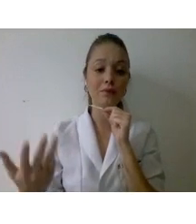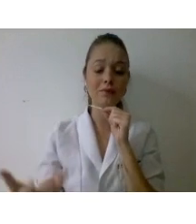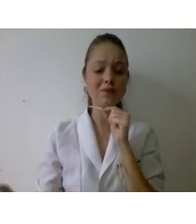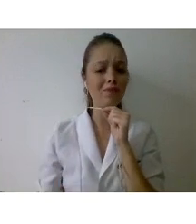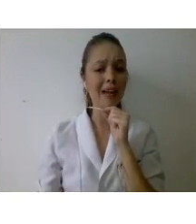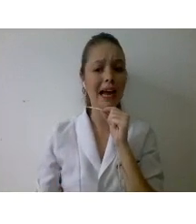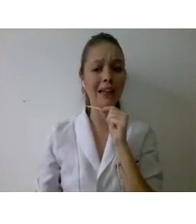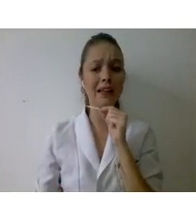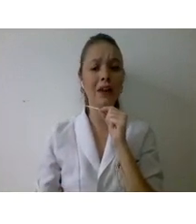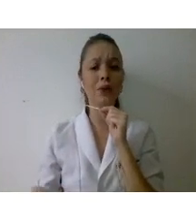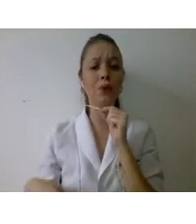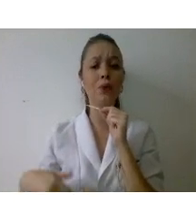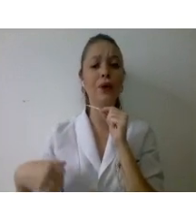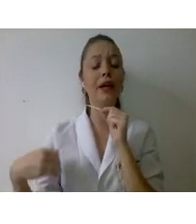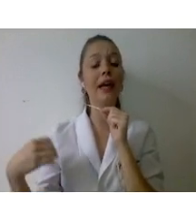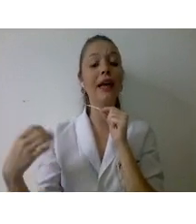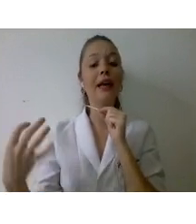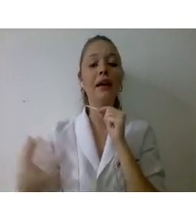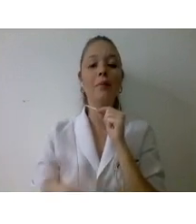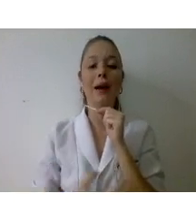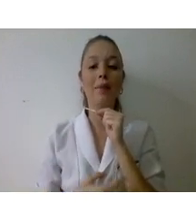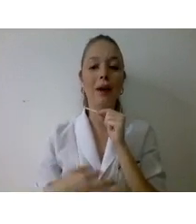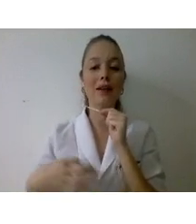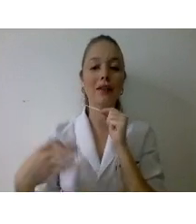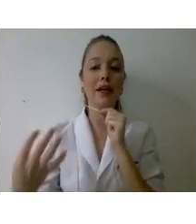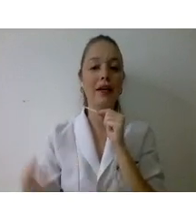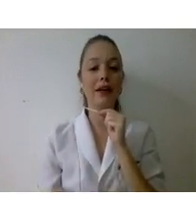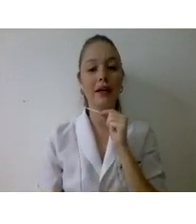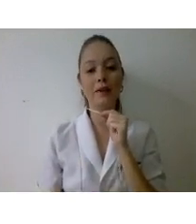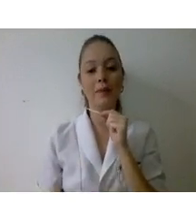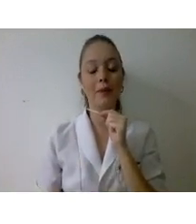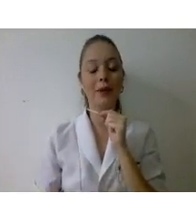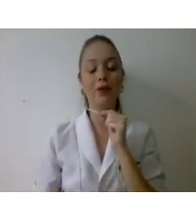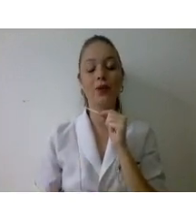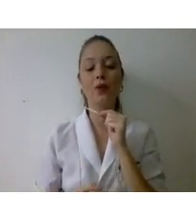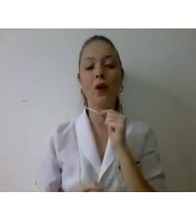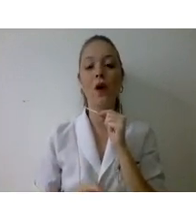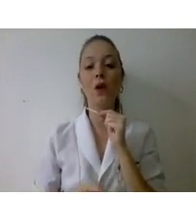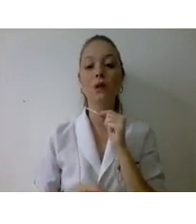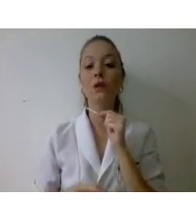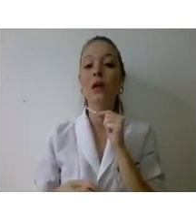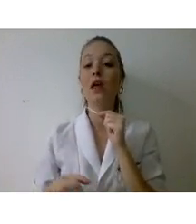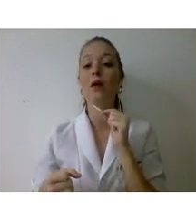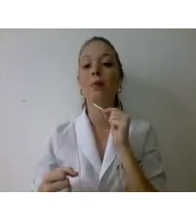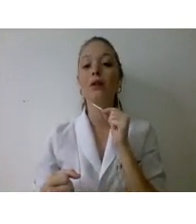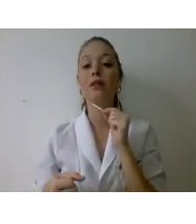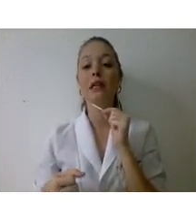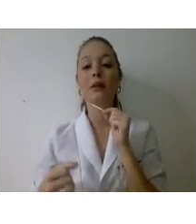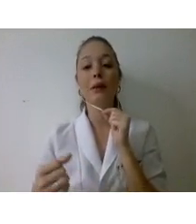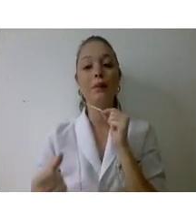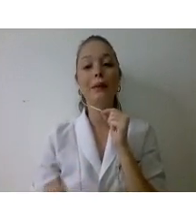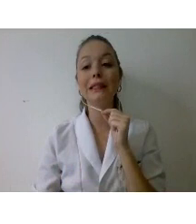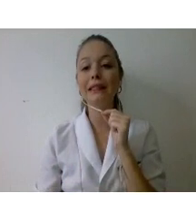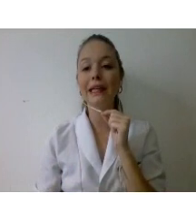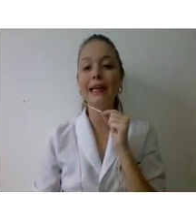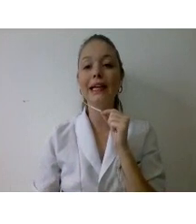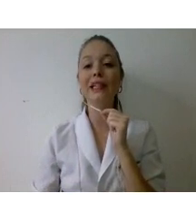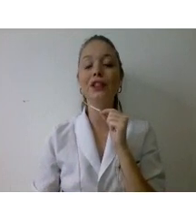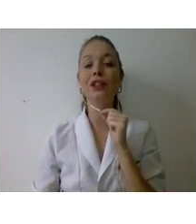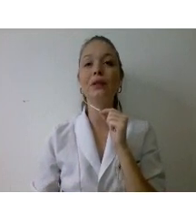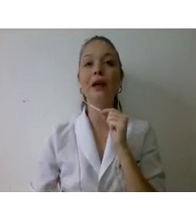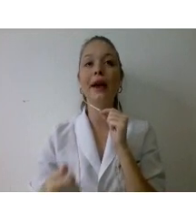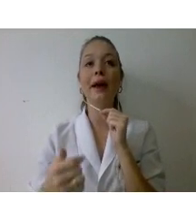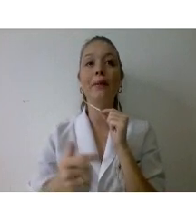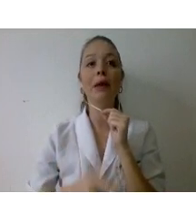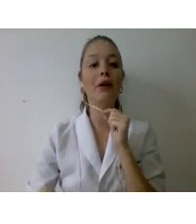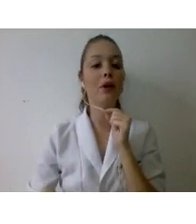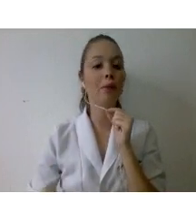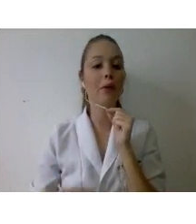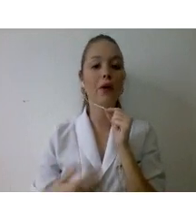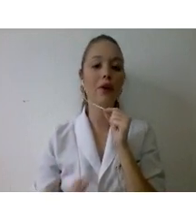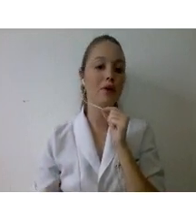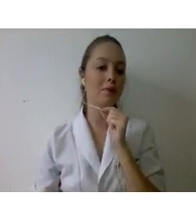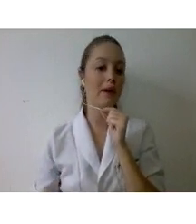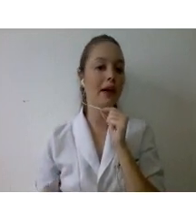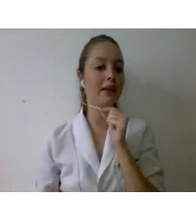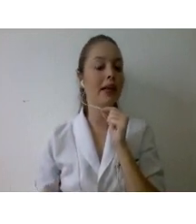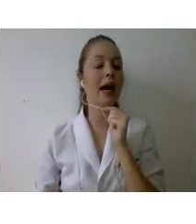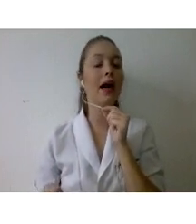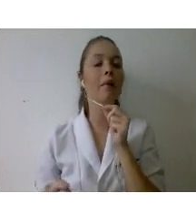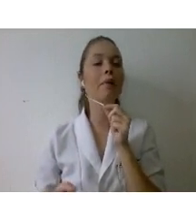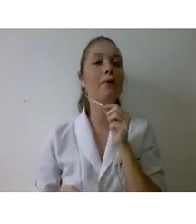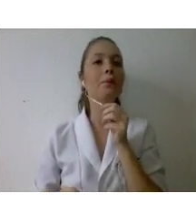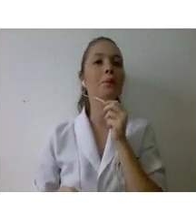fisiológico, atadura, né? Para prestar ali aqueles primeiros socorros. Posso ter também band-aid,